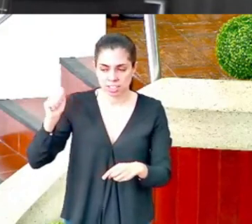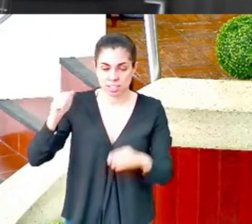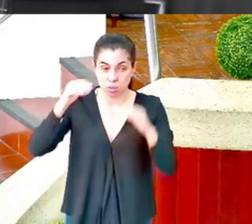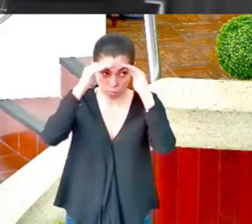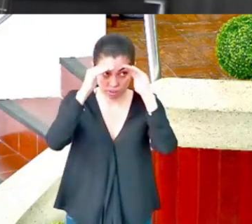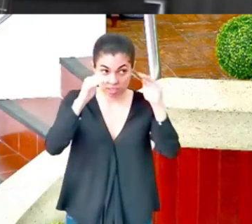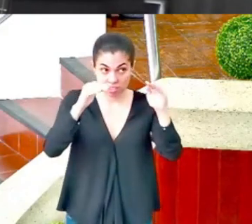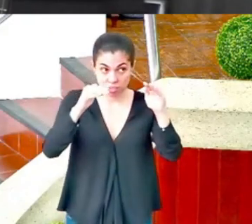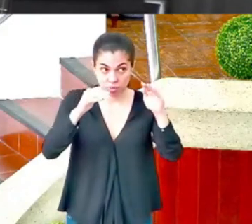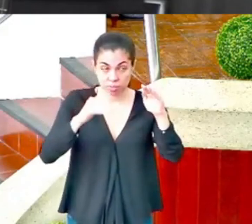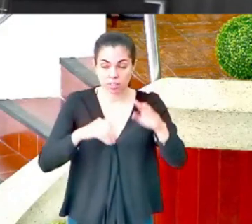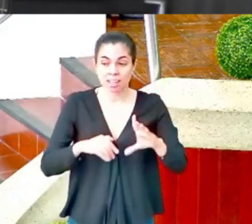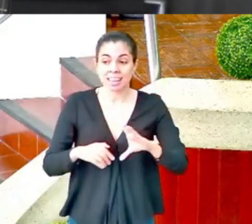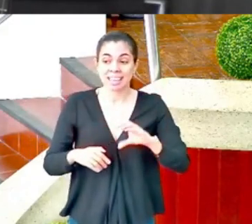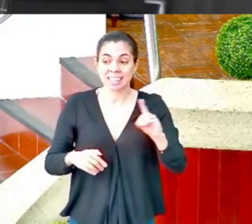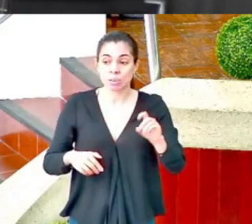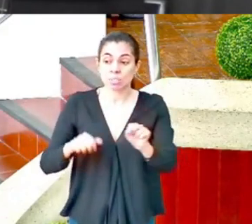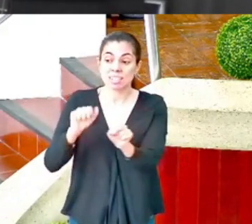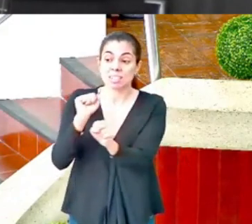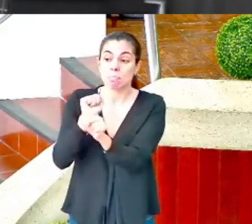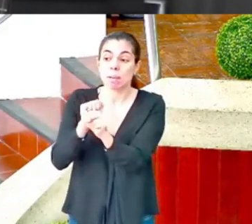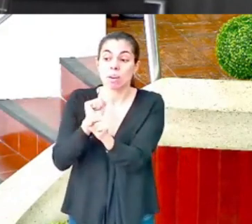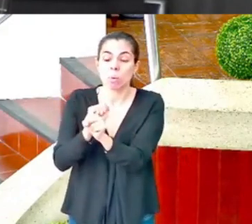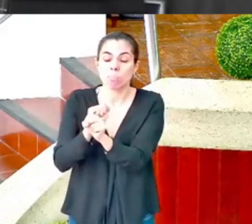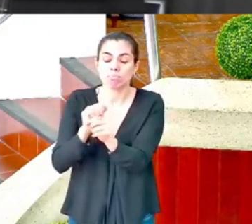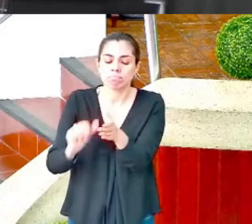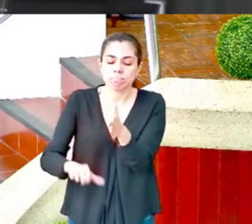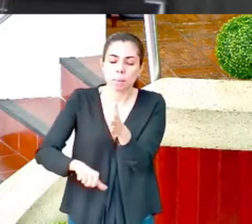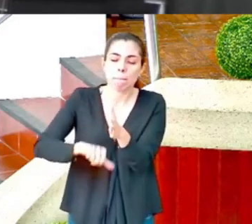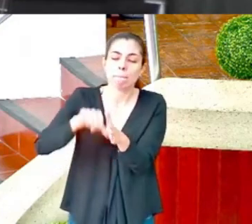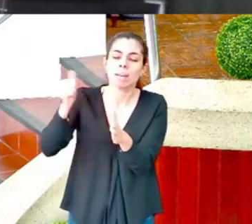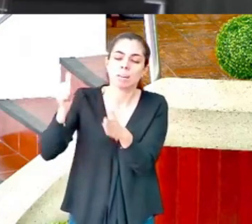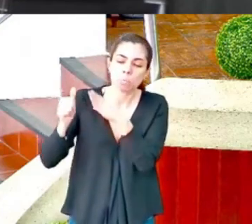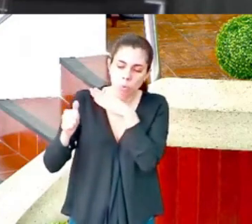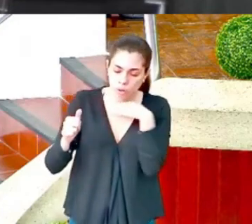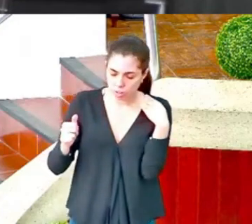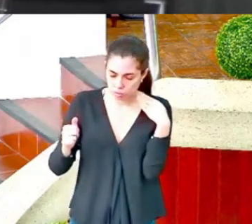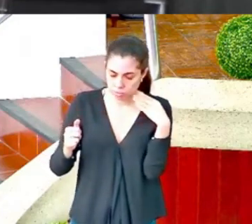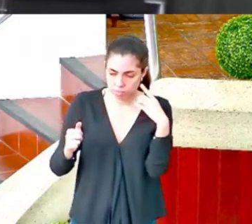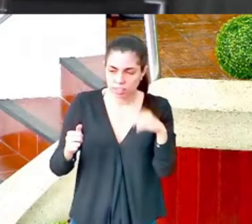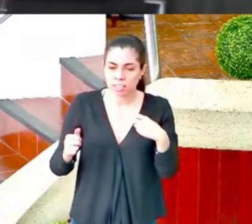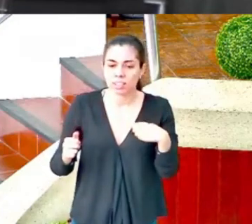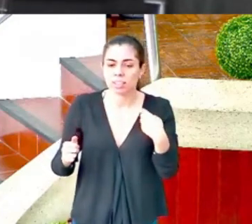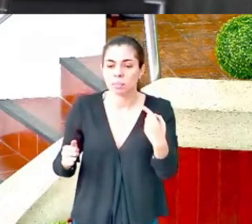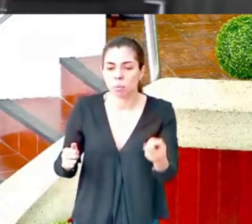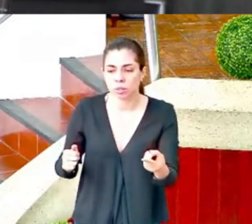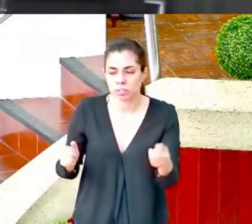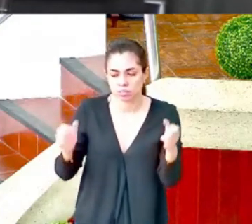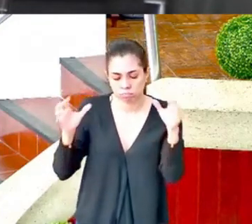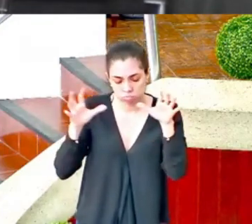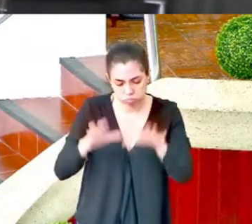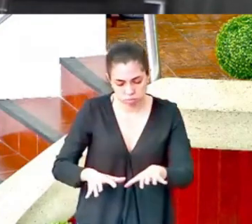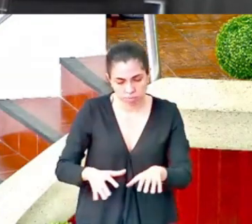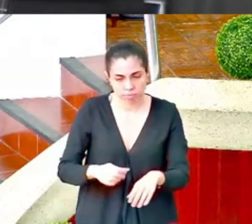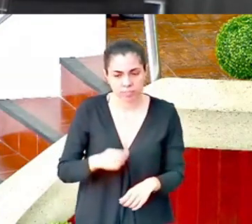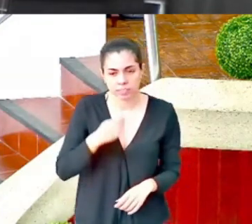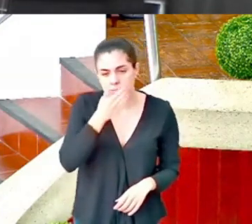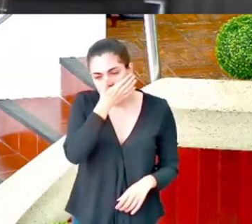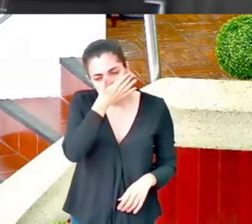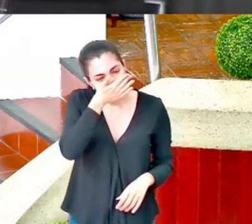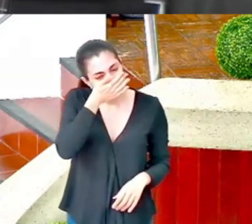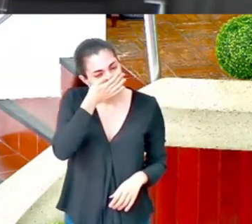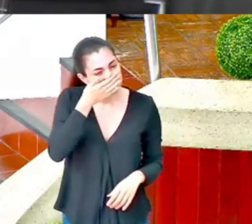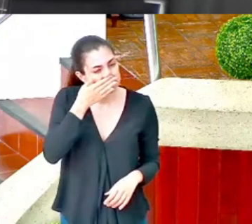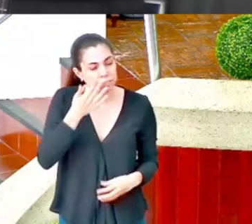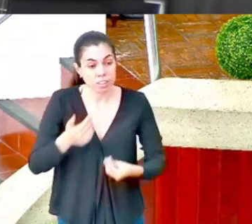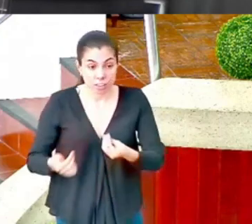concluir com uma única palavra: viva com o Senhor, você será preservado. Mas viva com o Senhor para valer.